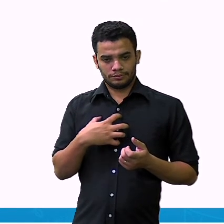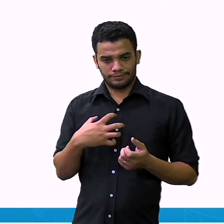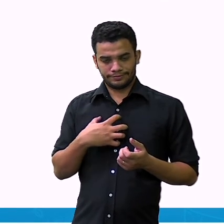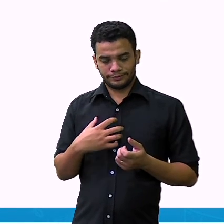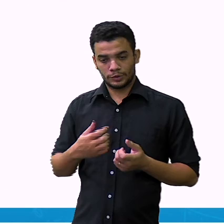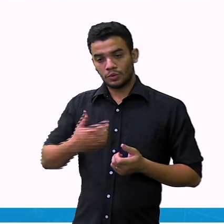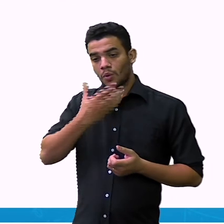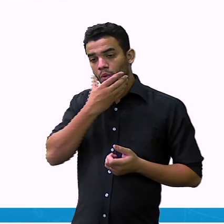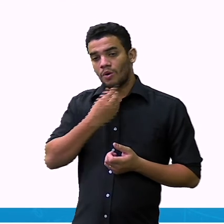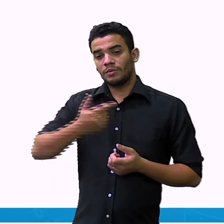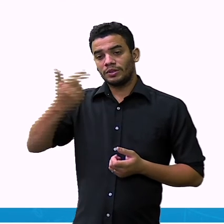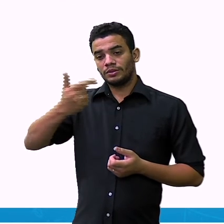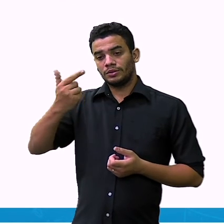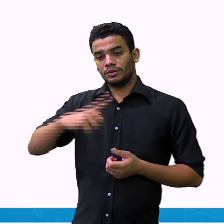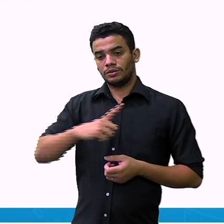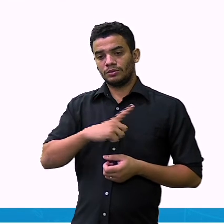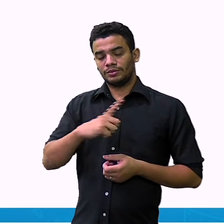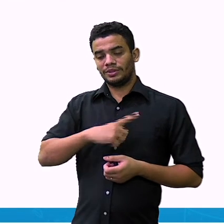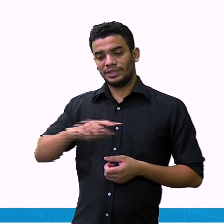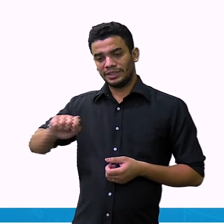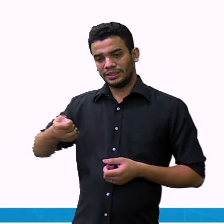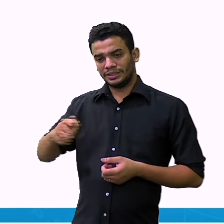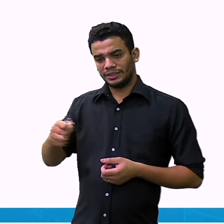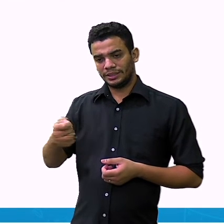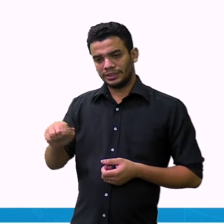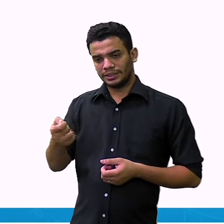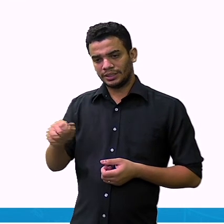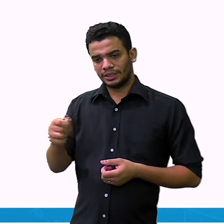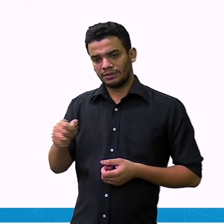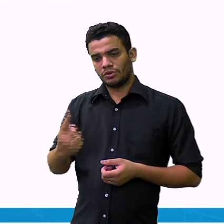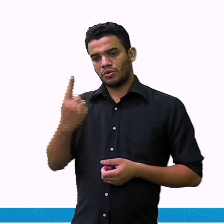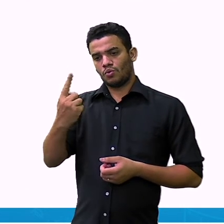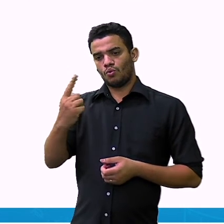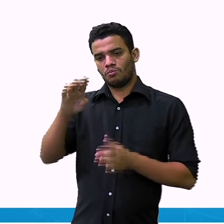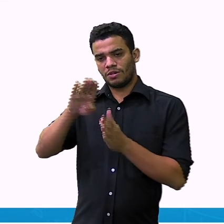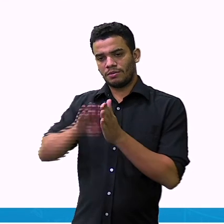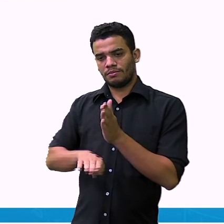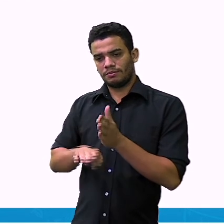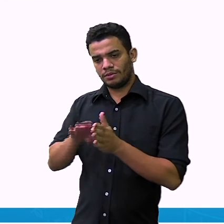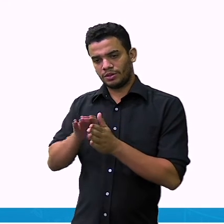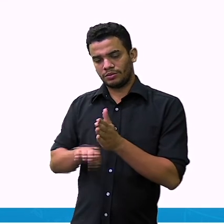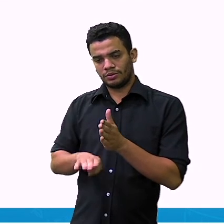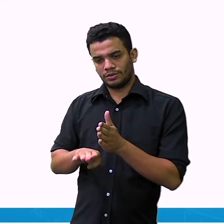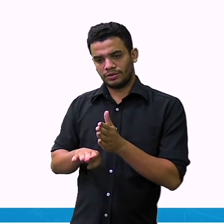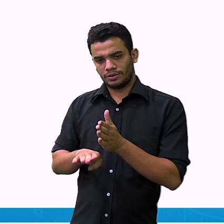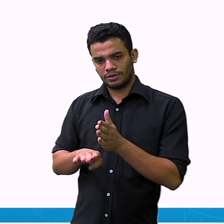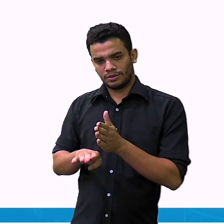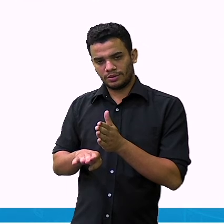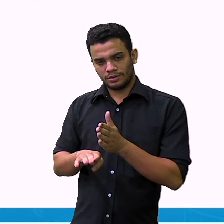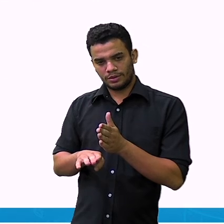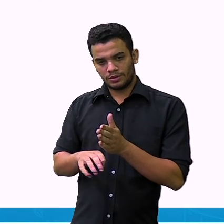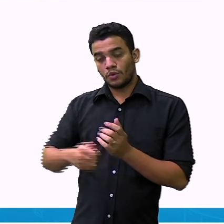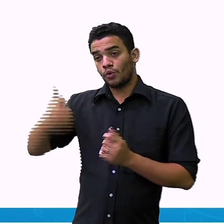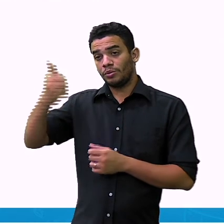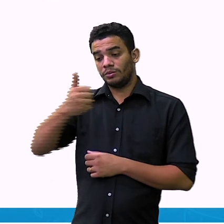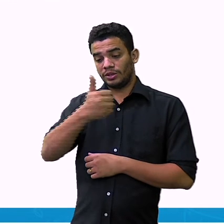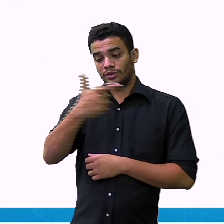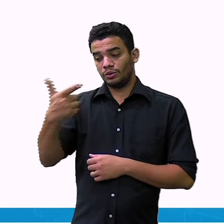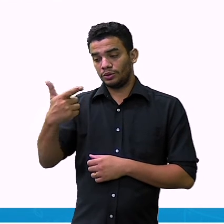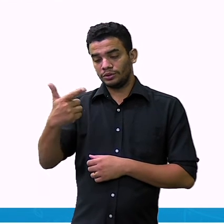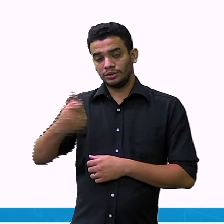menos do que de Manuel, ok? Agora vamos para o Carlos. Vamos